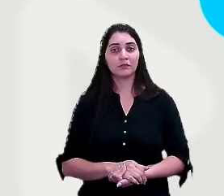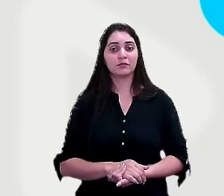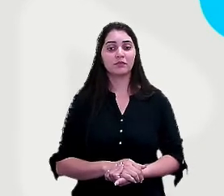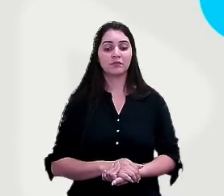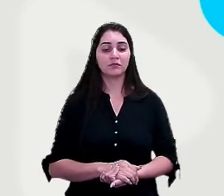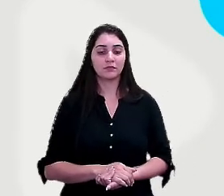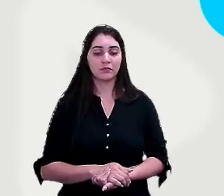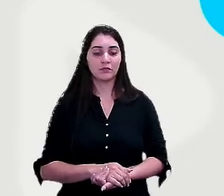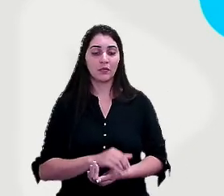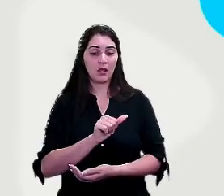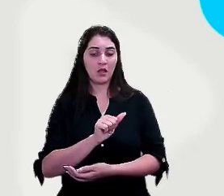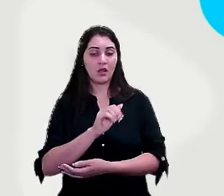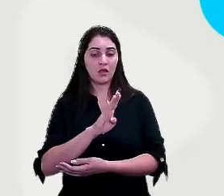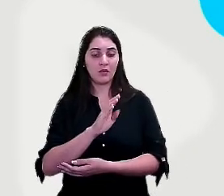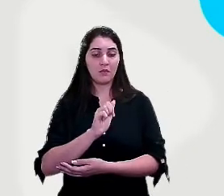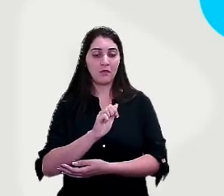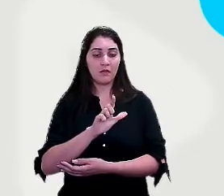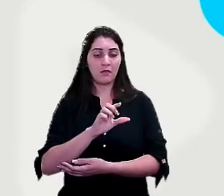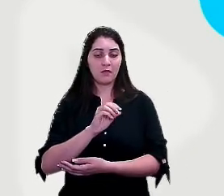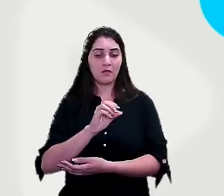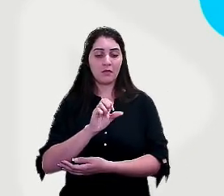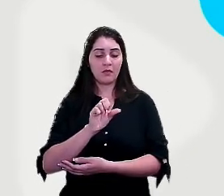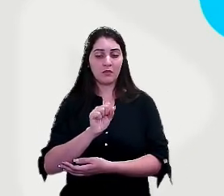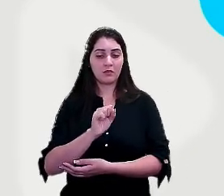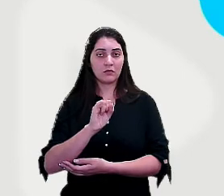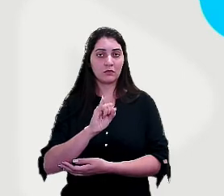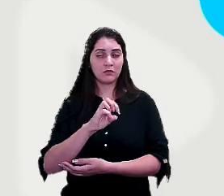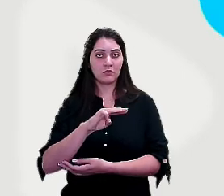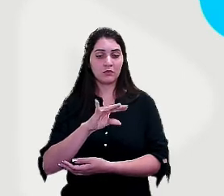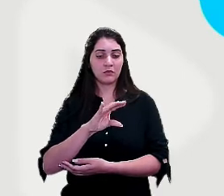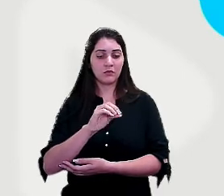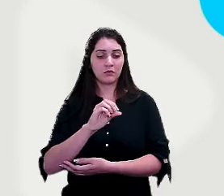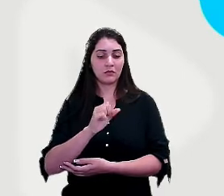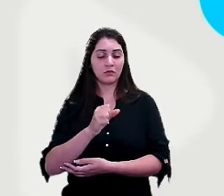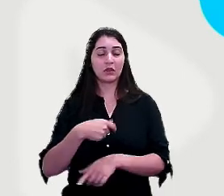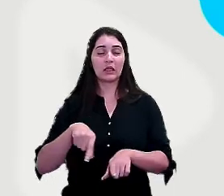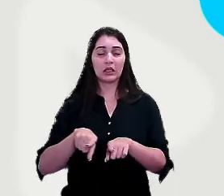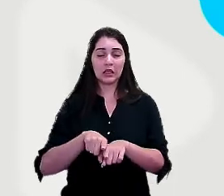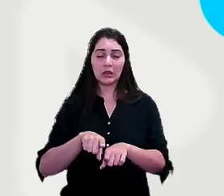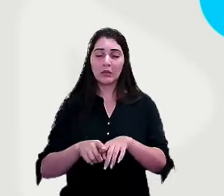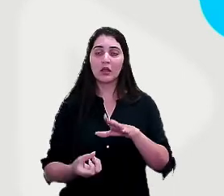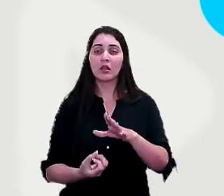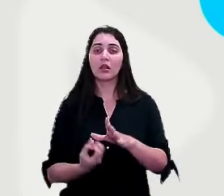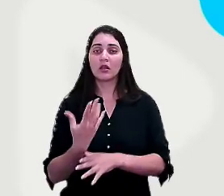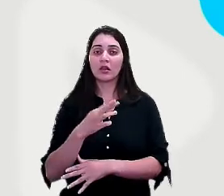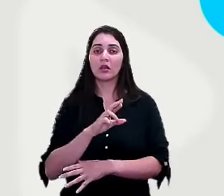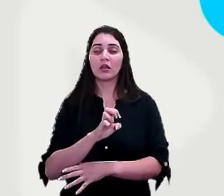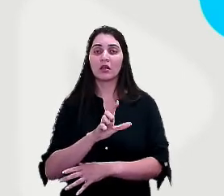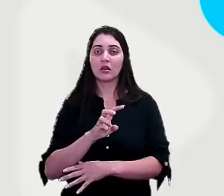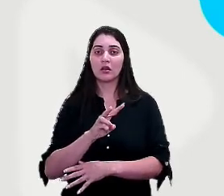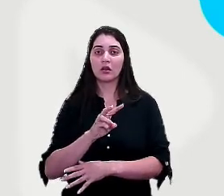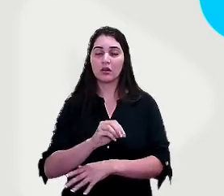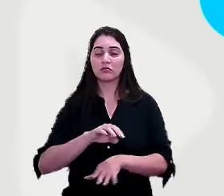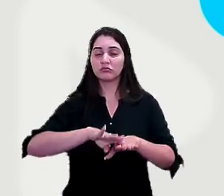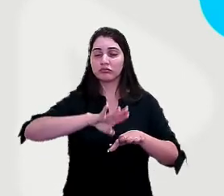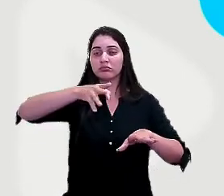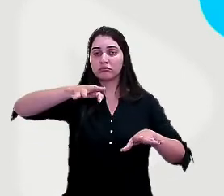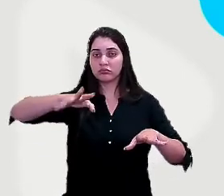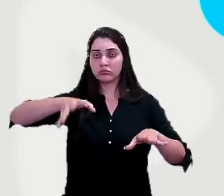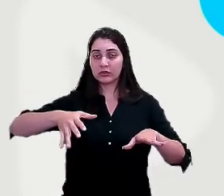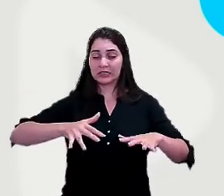Os abalos sísmicos também são formadores de relevo. O abalo sísmico ou terremoto é um tremor